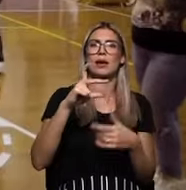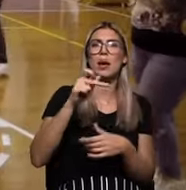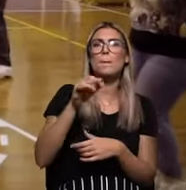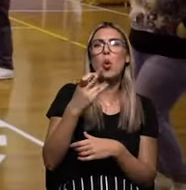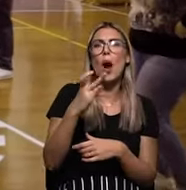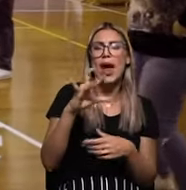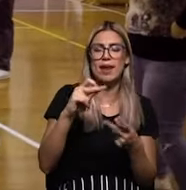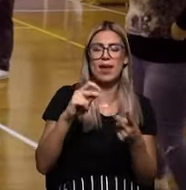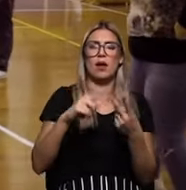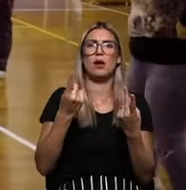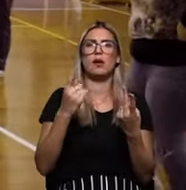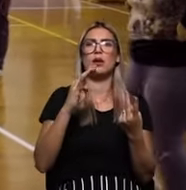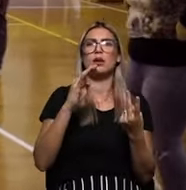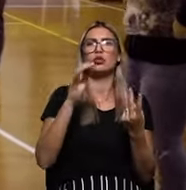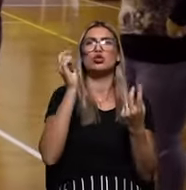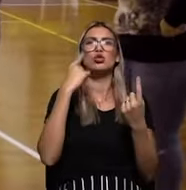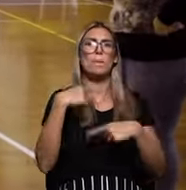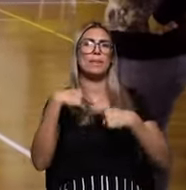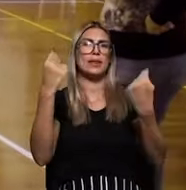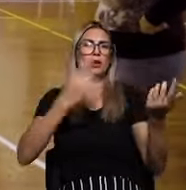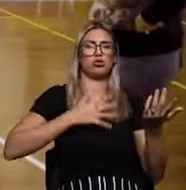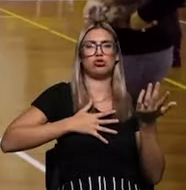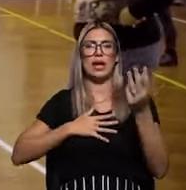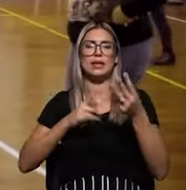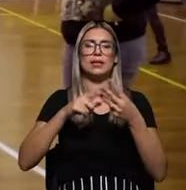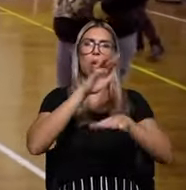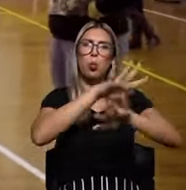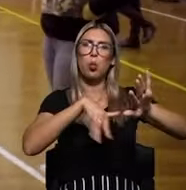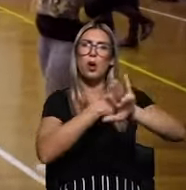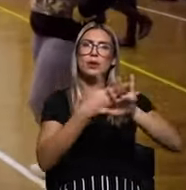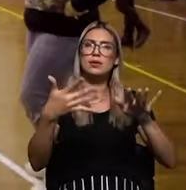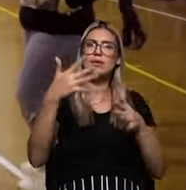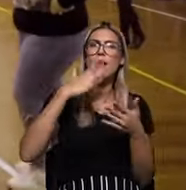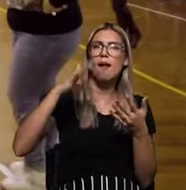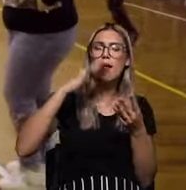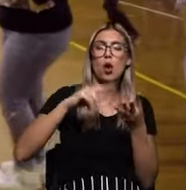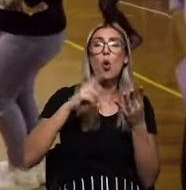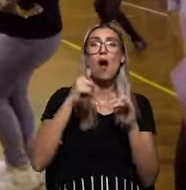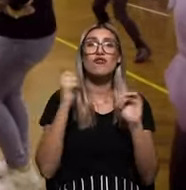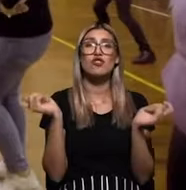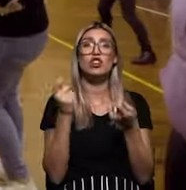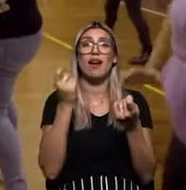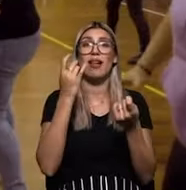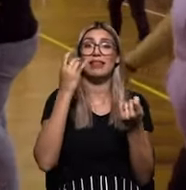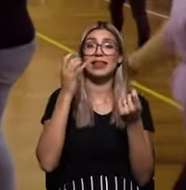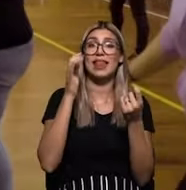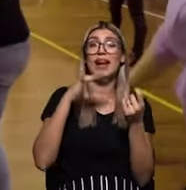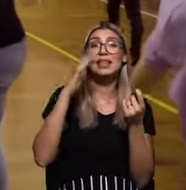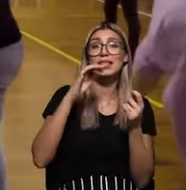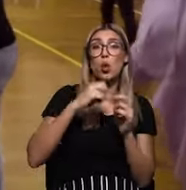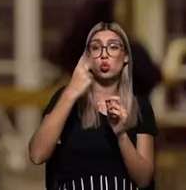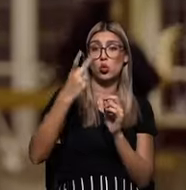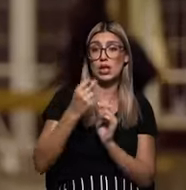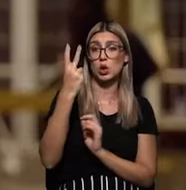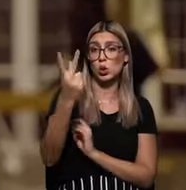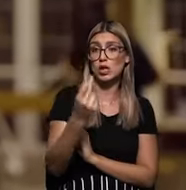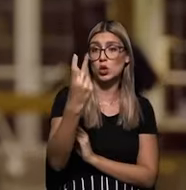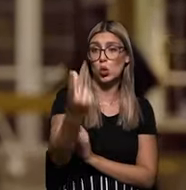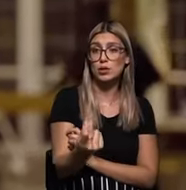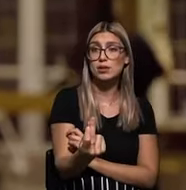tem saraus, tem sessões de poesia, tem um festival da canção dois em dois anos. Portanto, tem uma panóplia grande